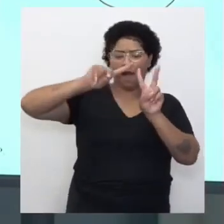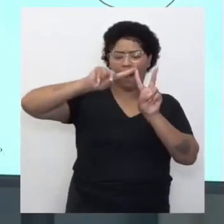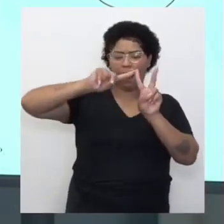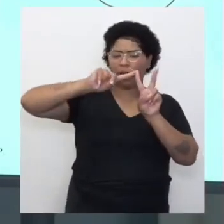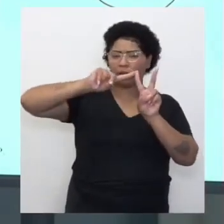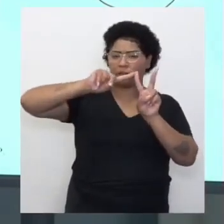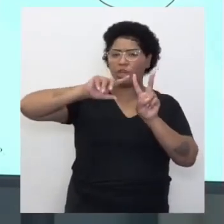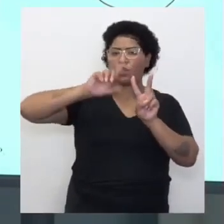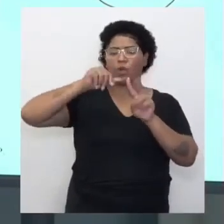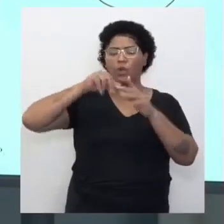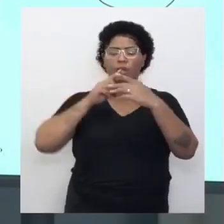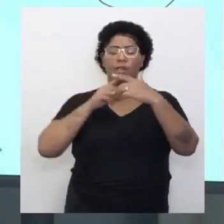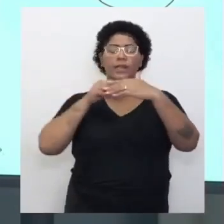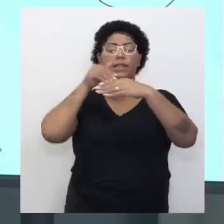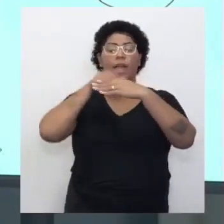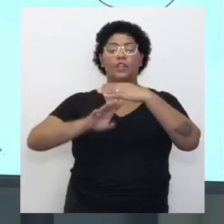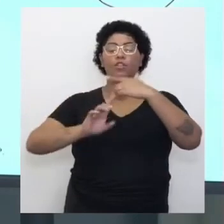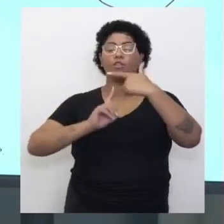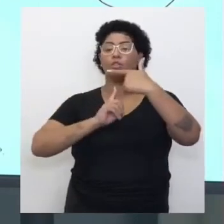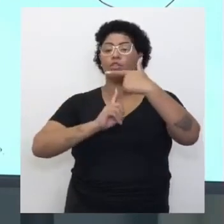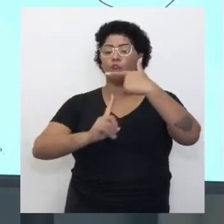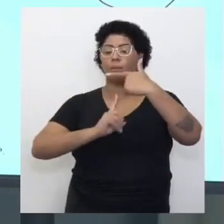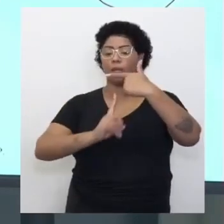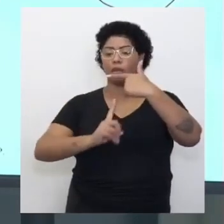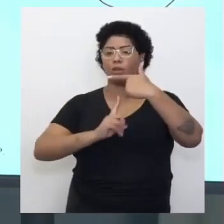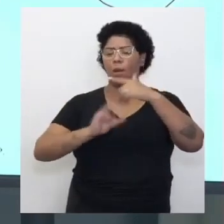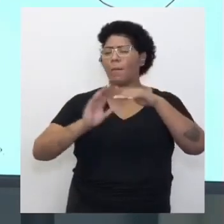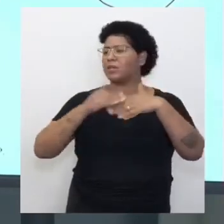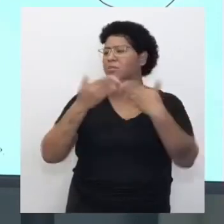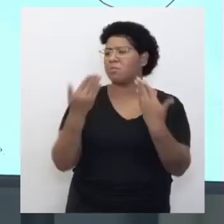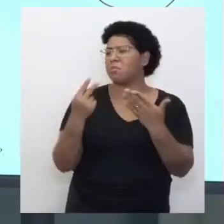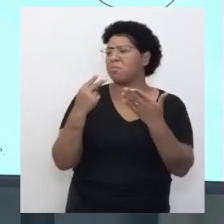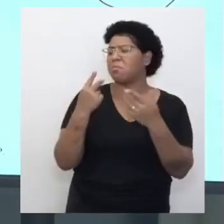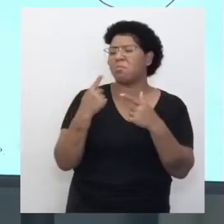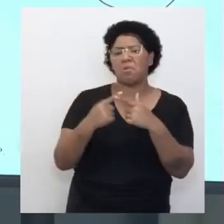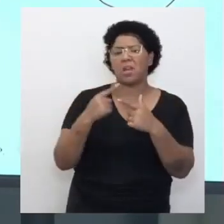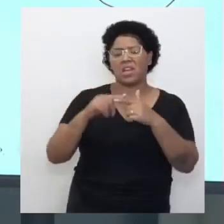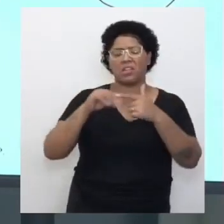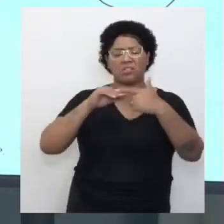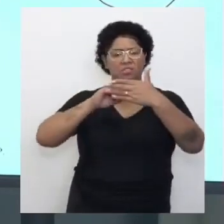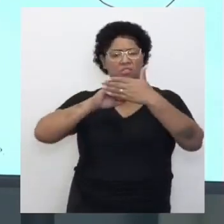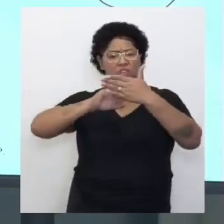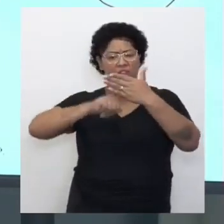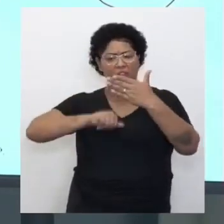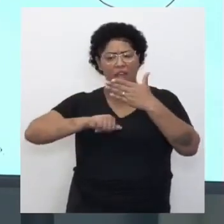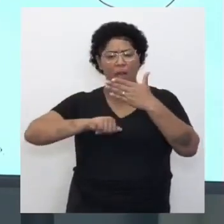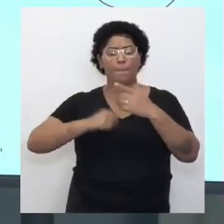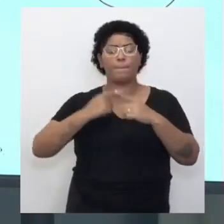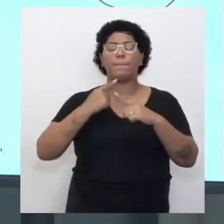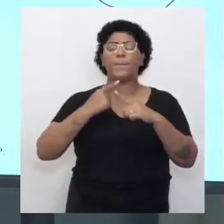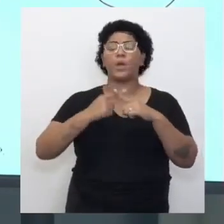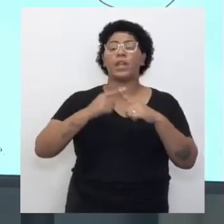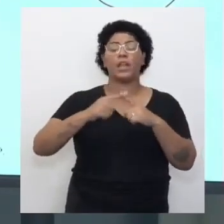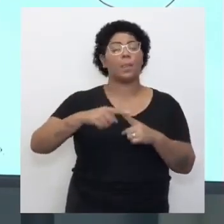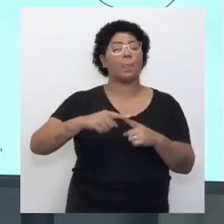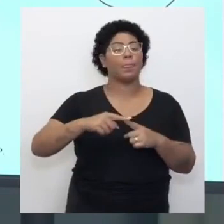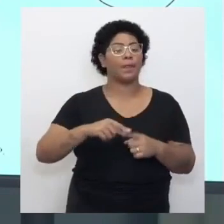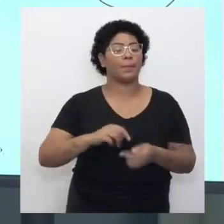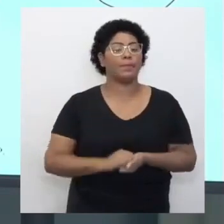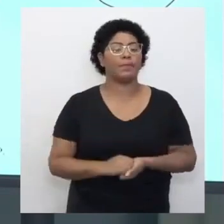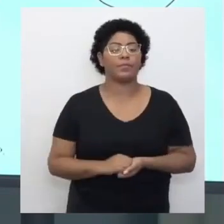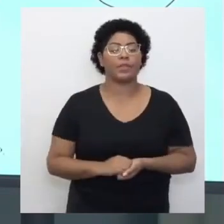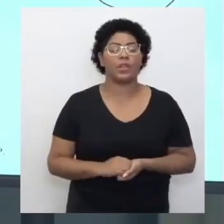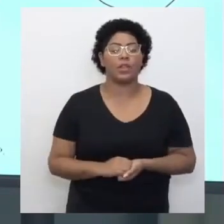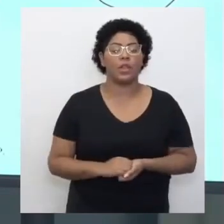do denominador. Aí você fala, mas para que precisa tirar? Porque não é comum você encontrar lá